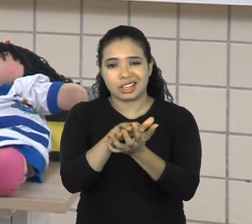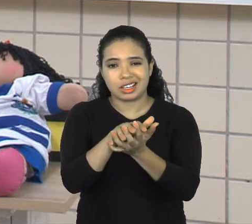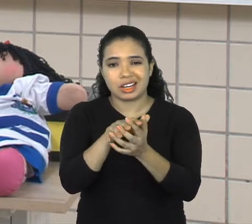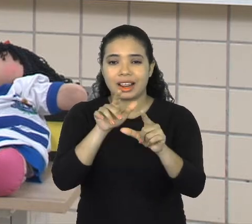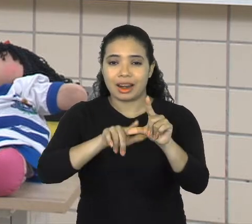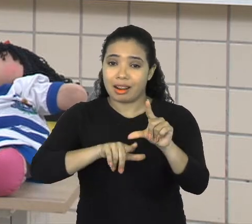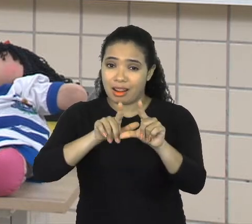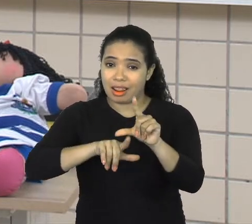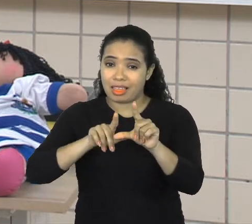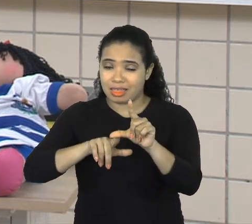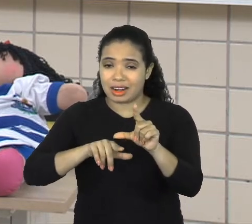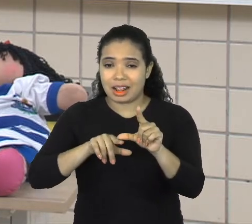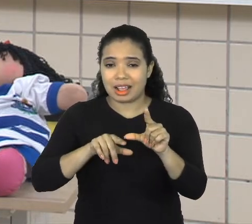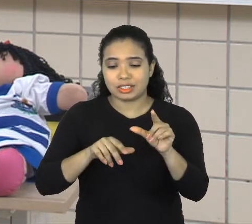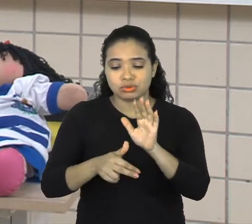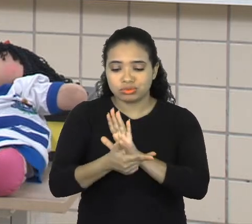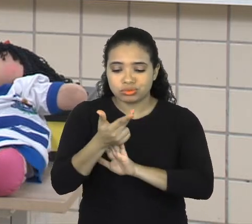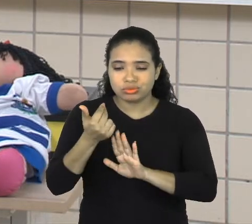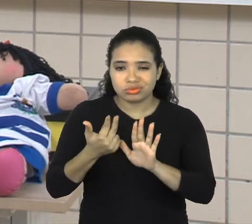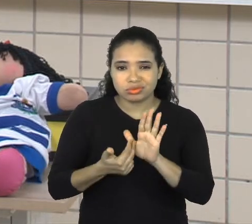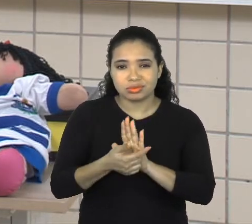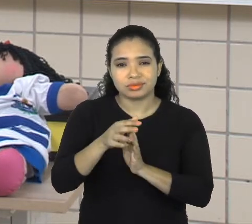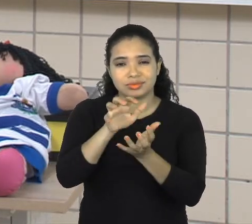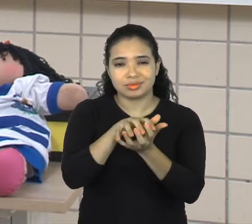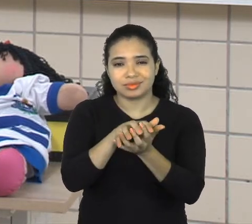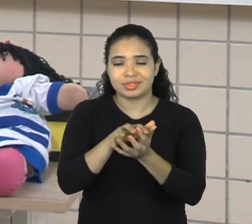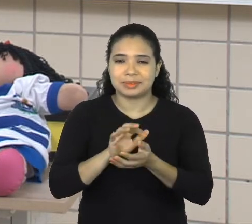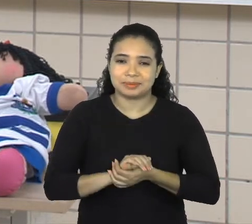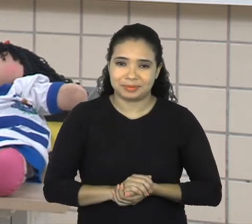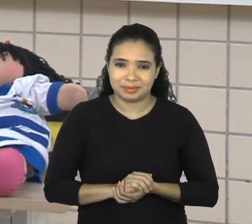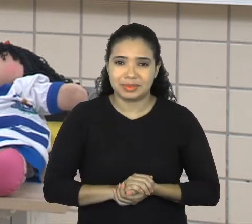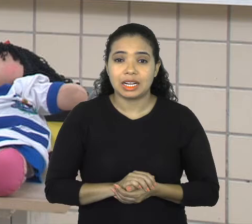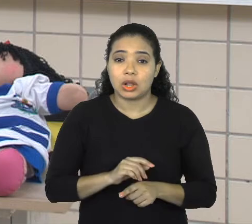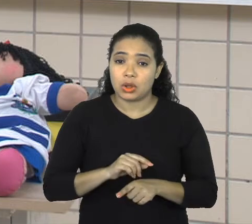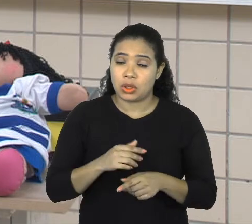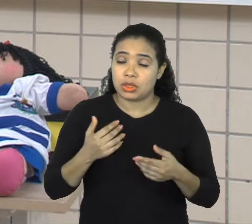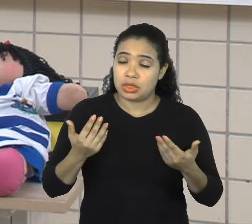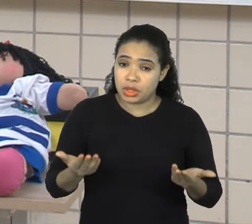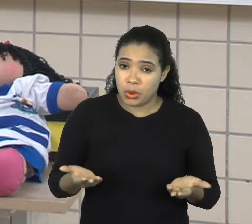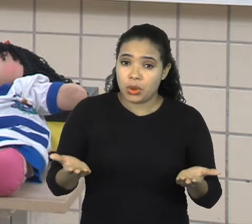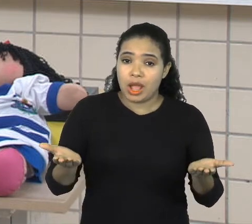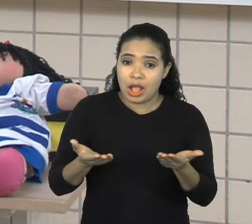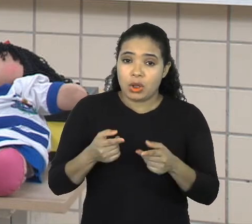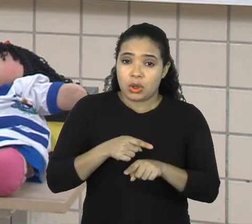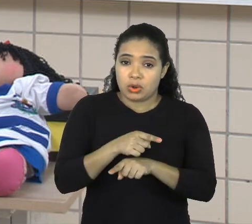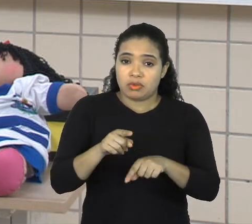vocês precisam entender. O que nós vamos fazer agora? Nós vamos trabalhar a escrita um